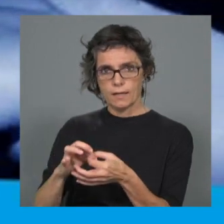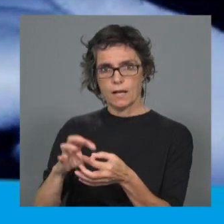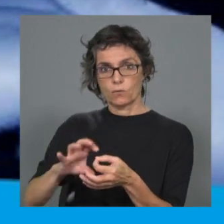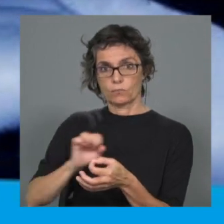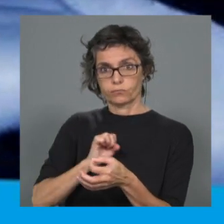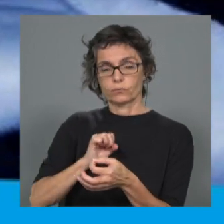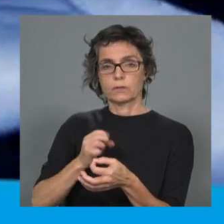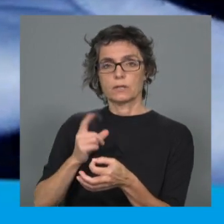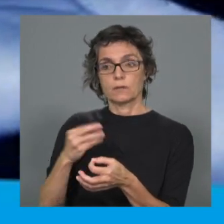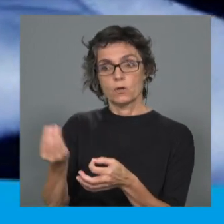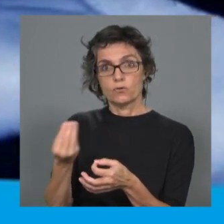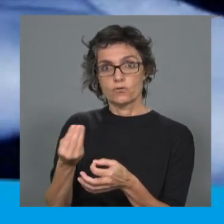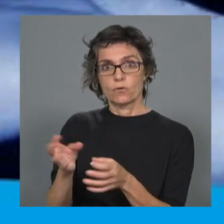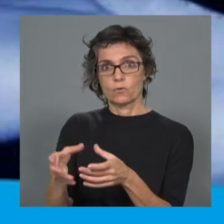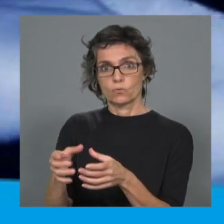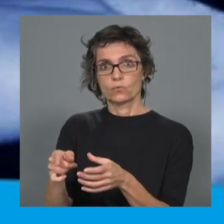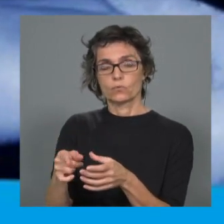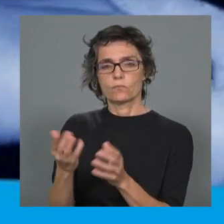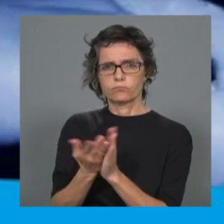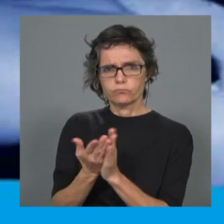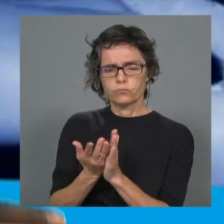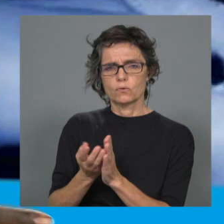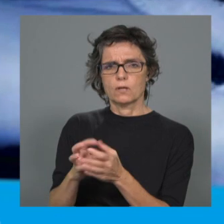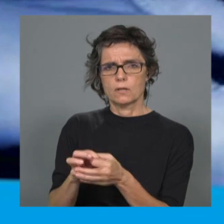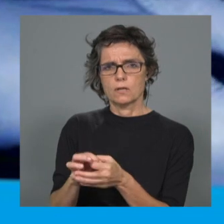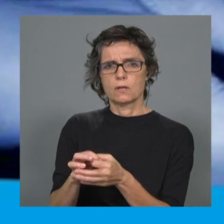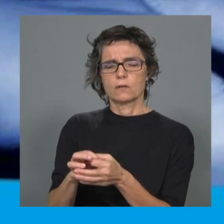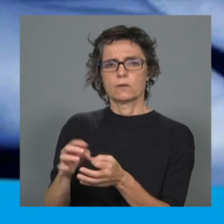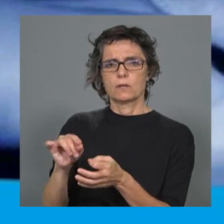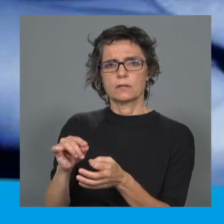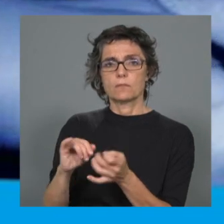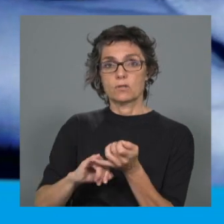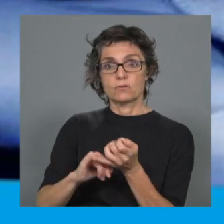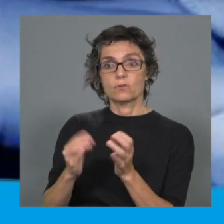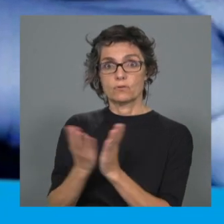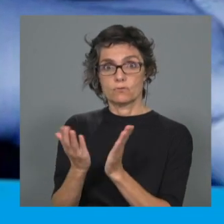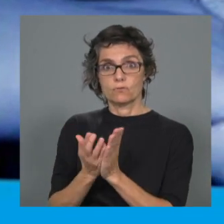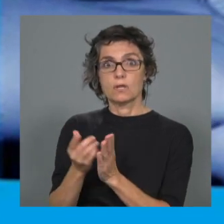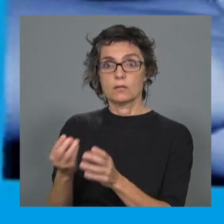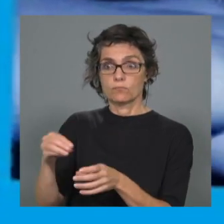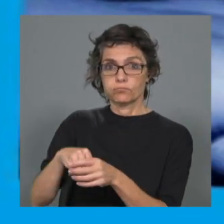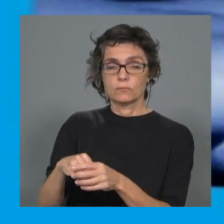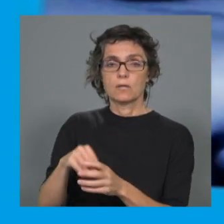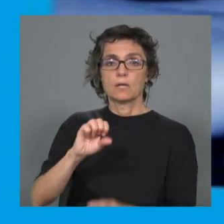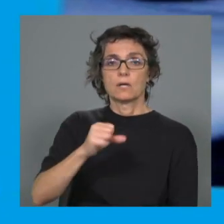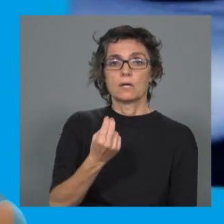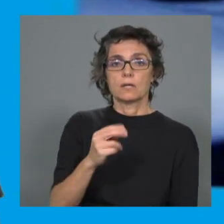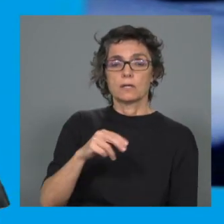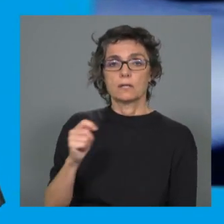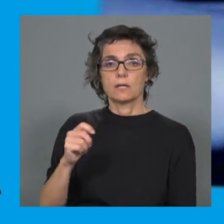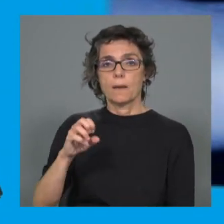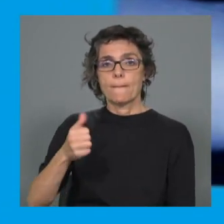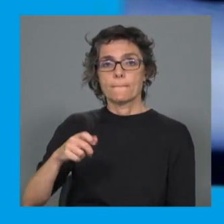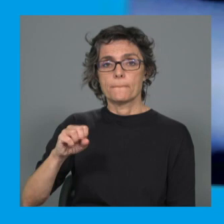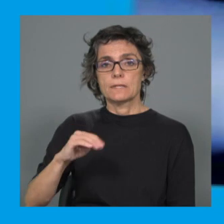particularmente ao grupo de jovens estudantes. Fiz parte também da Associação de Estudantes da Guiné-Bissau em Lisboa, assim